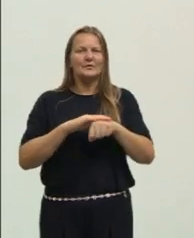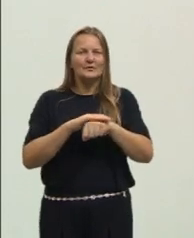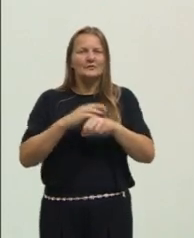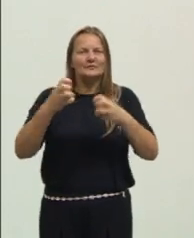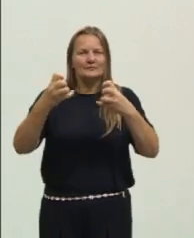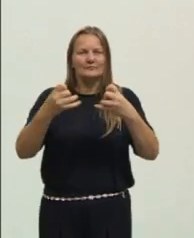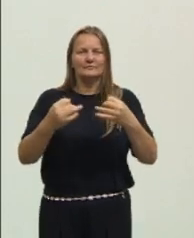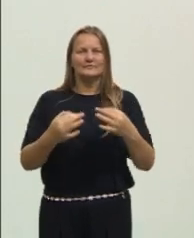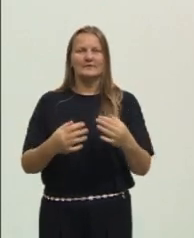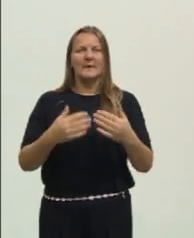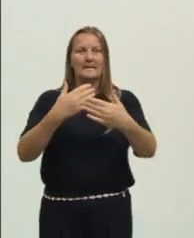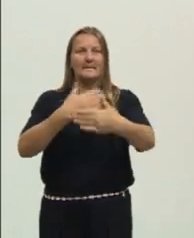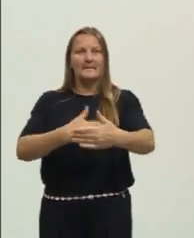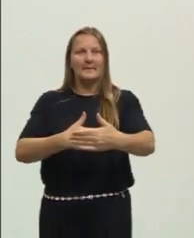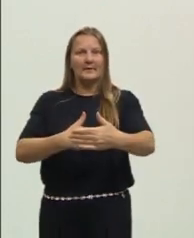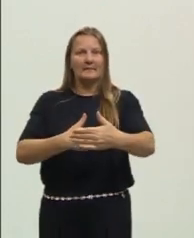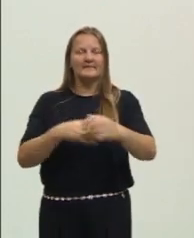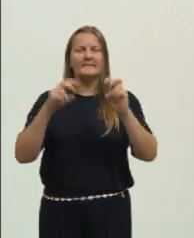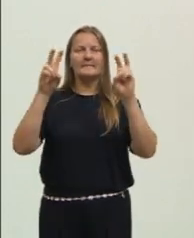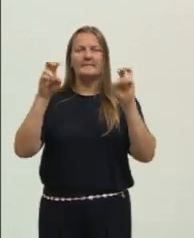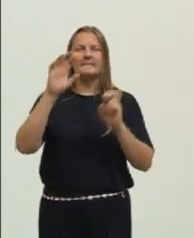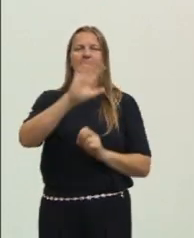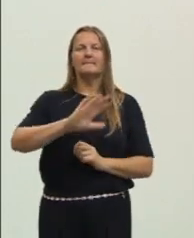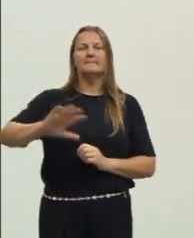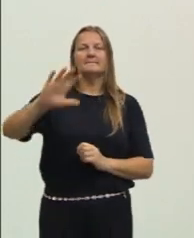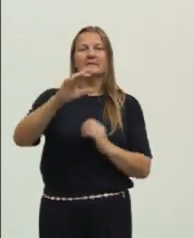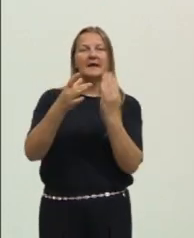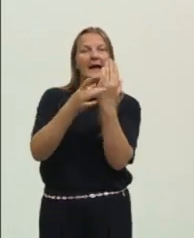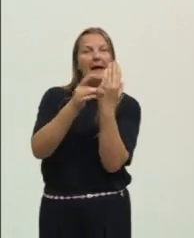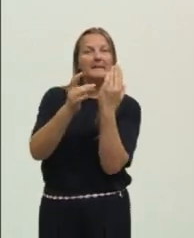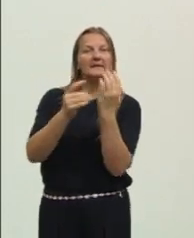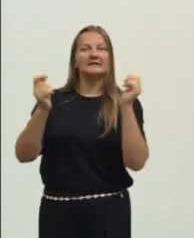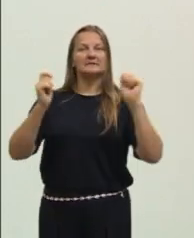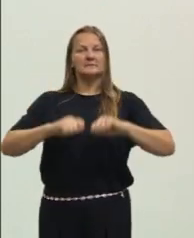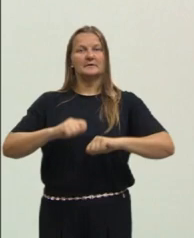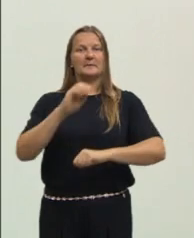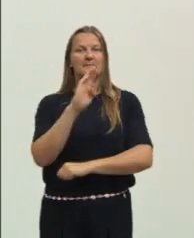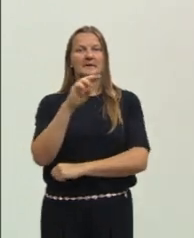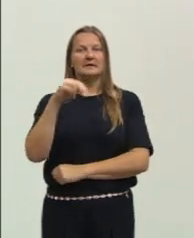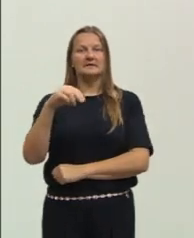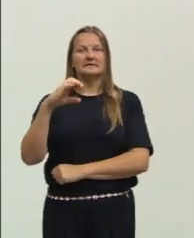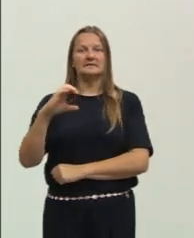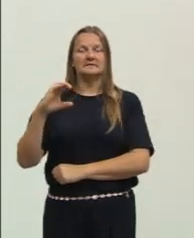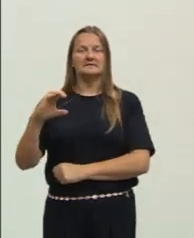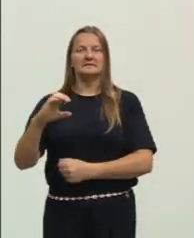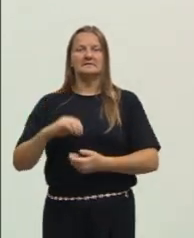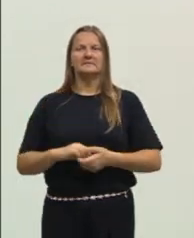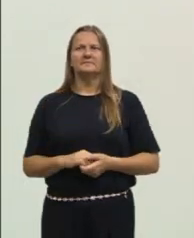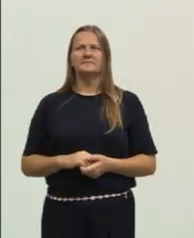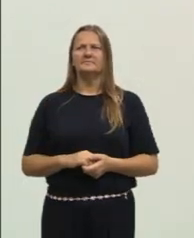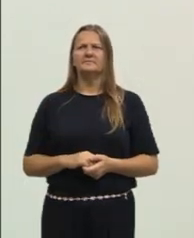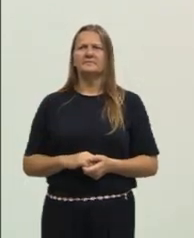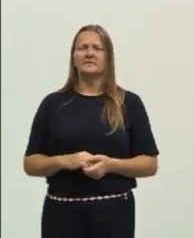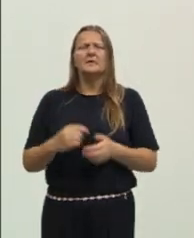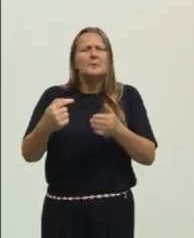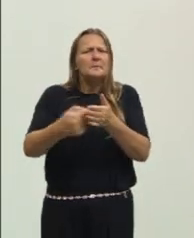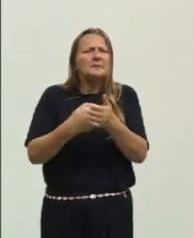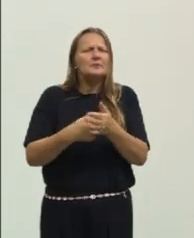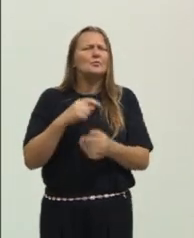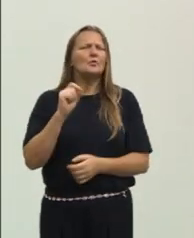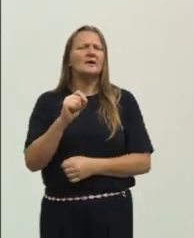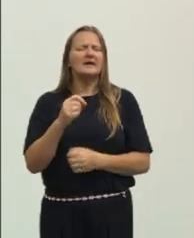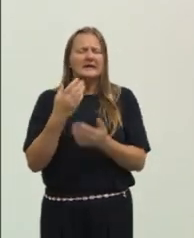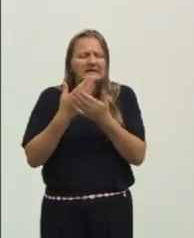a prova abrange Então essas habilidades e competências da bncc e eu sempre me pergunto o que é